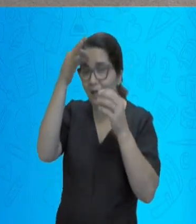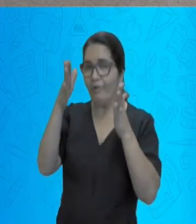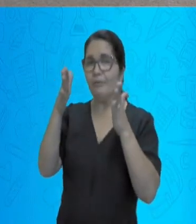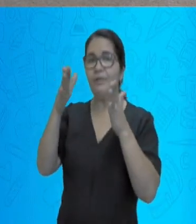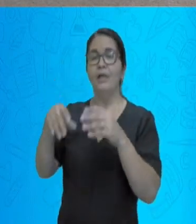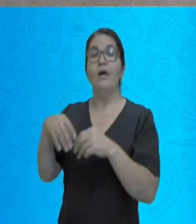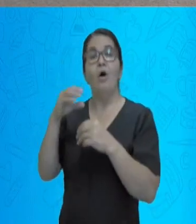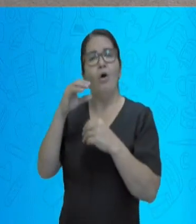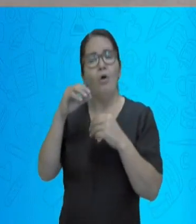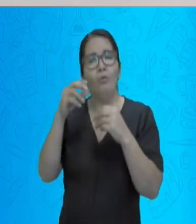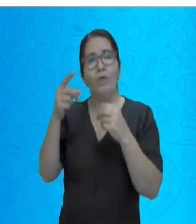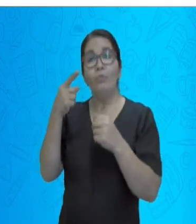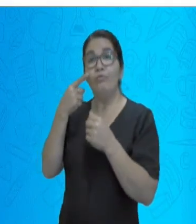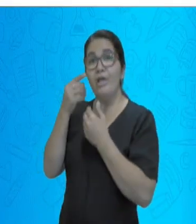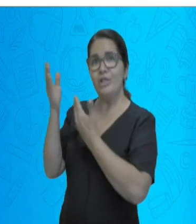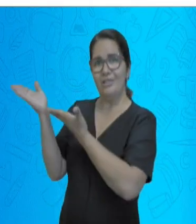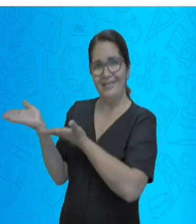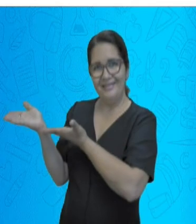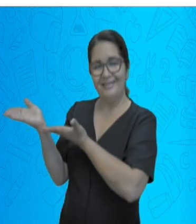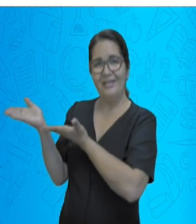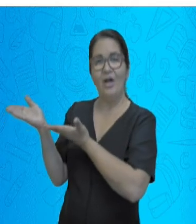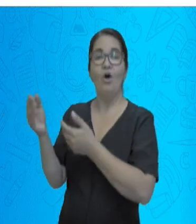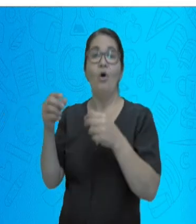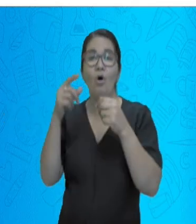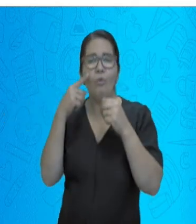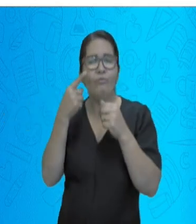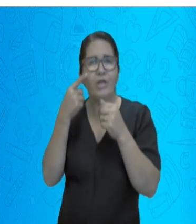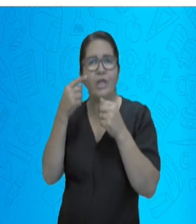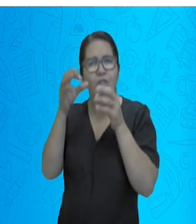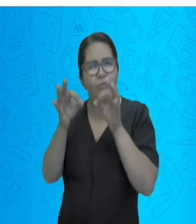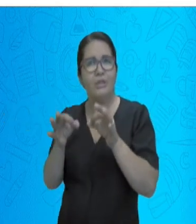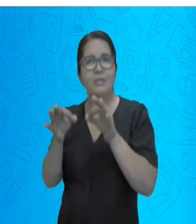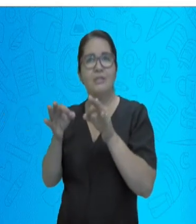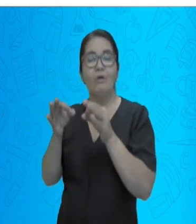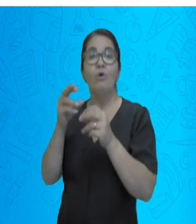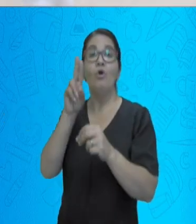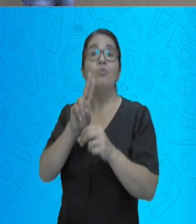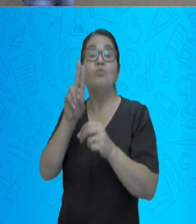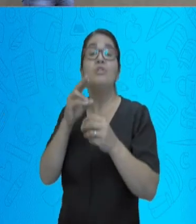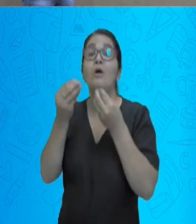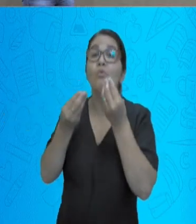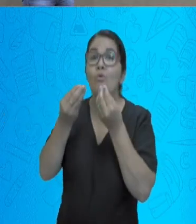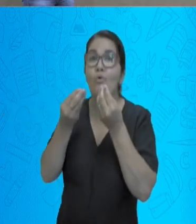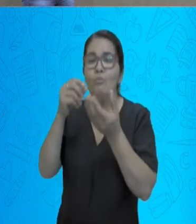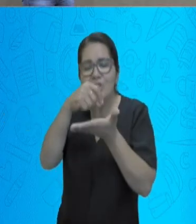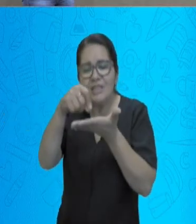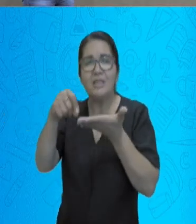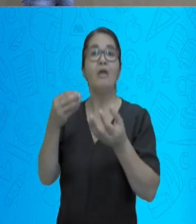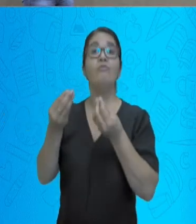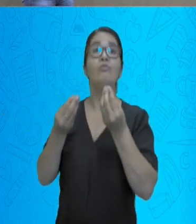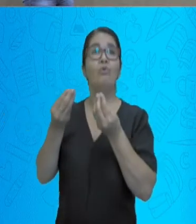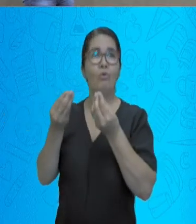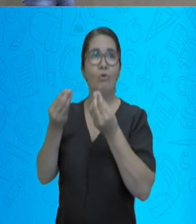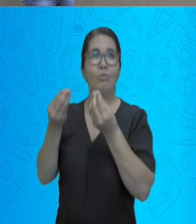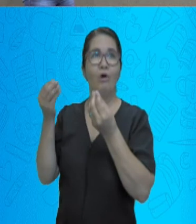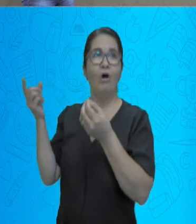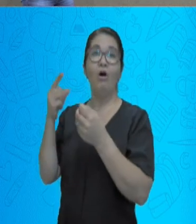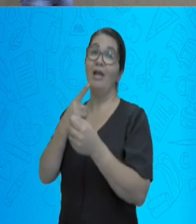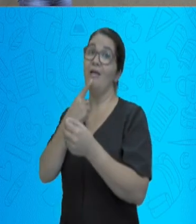é usada. No sa, olha que eu tirei os dois aqui. Aqui eles não são usados. Eu coloquei aqui